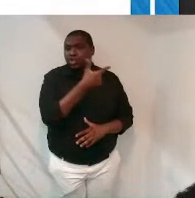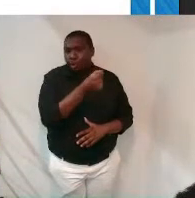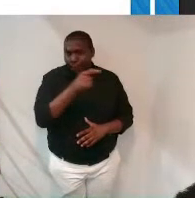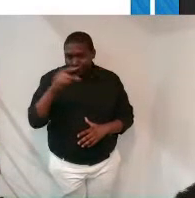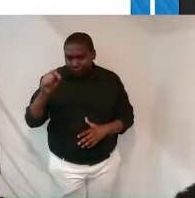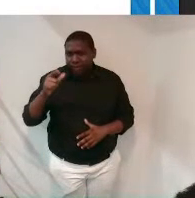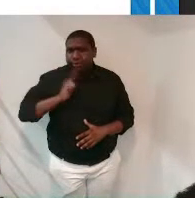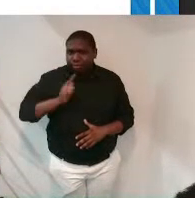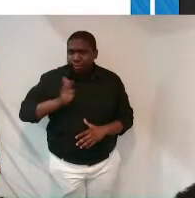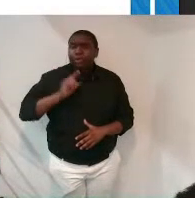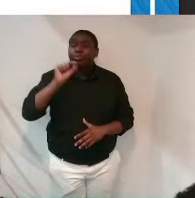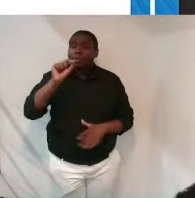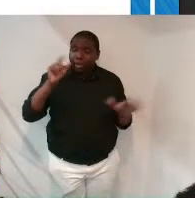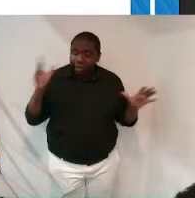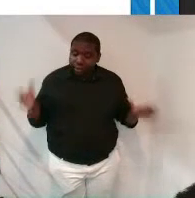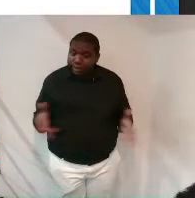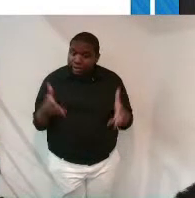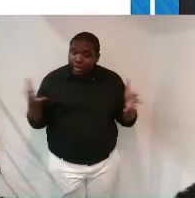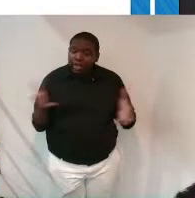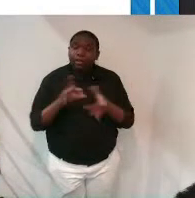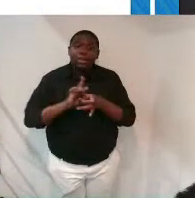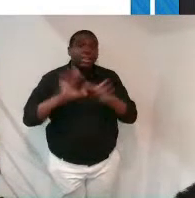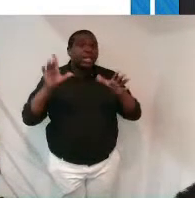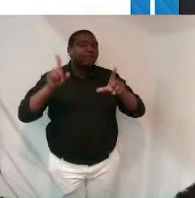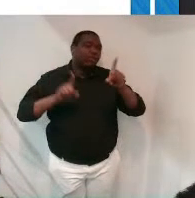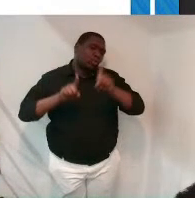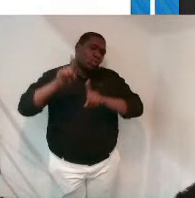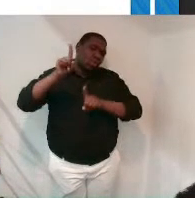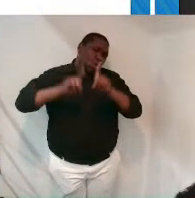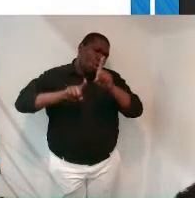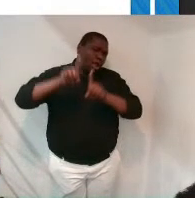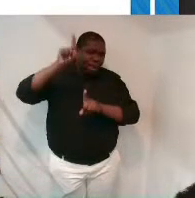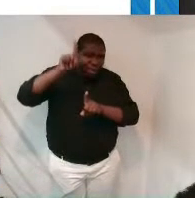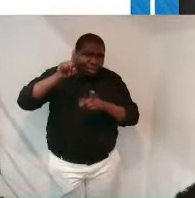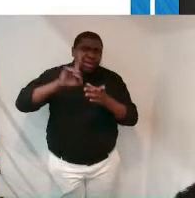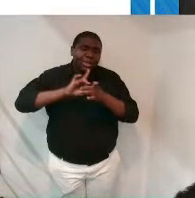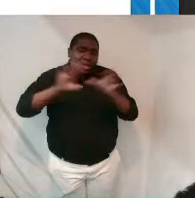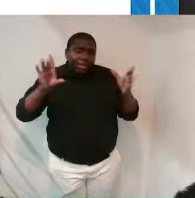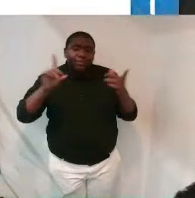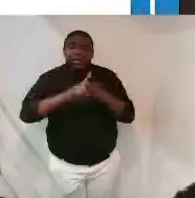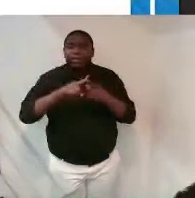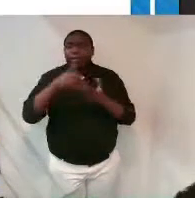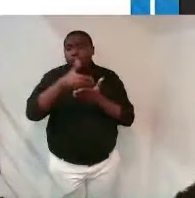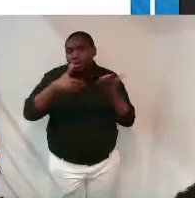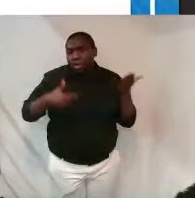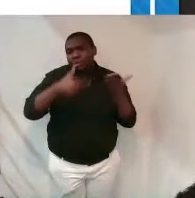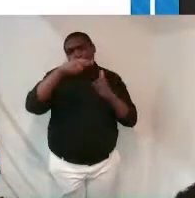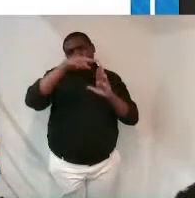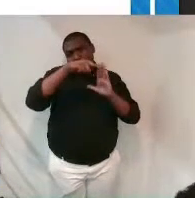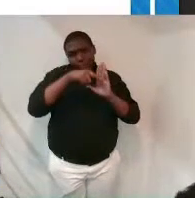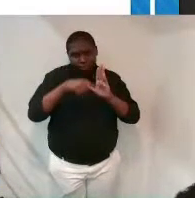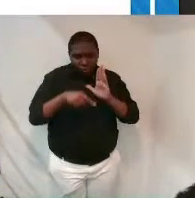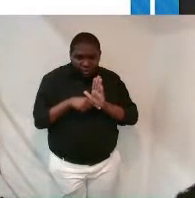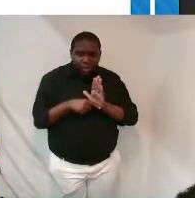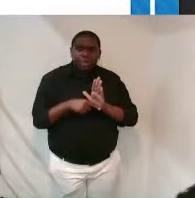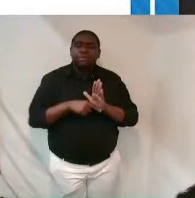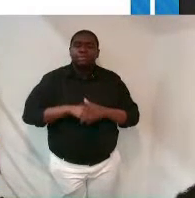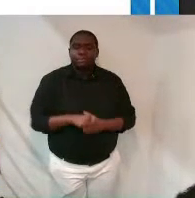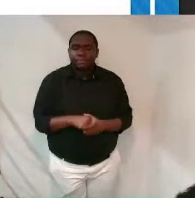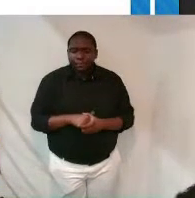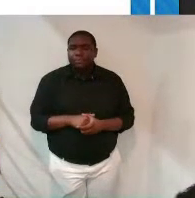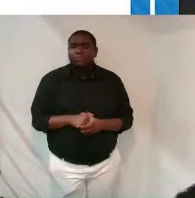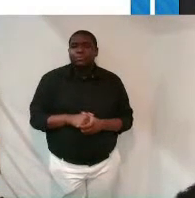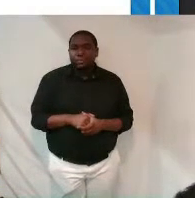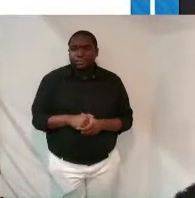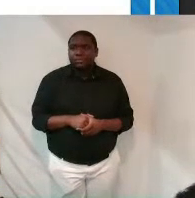grande incentivo à livre concorrência, à vedação dos contratos de programa, que acabam, somente essa